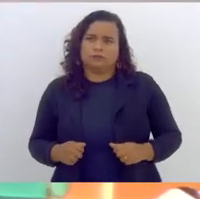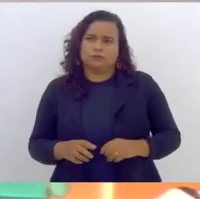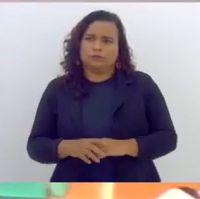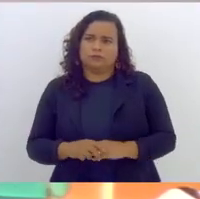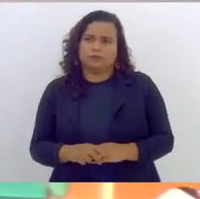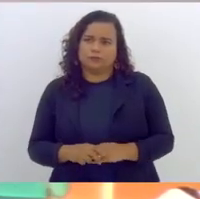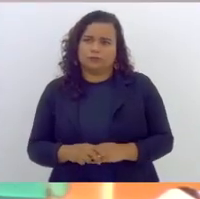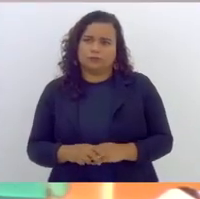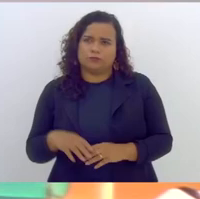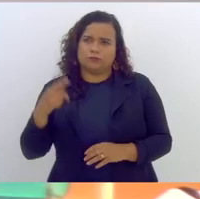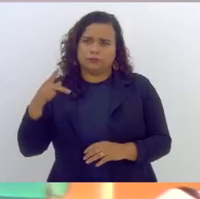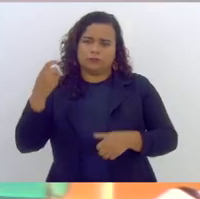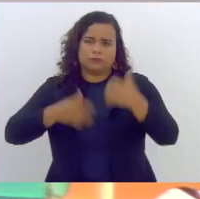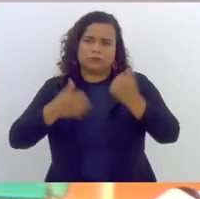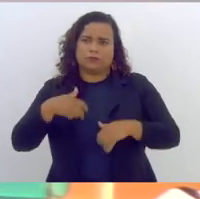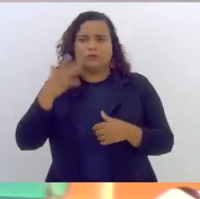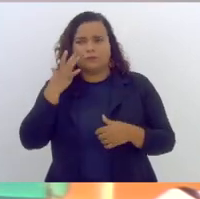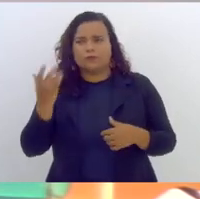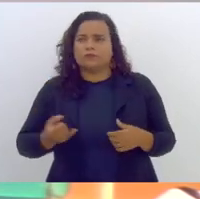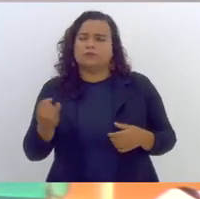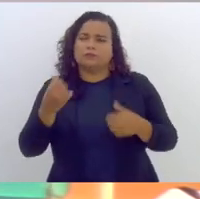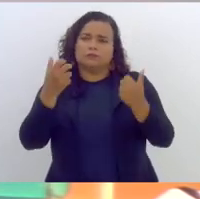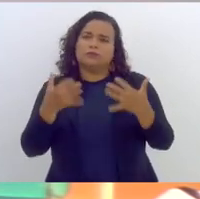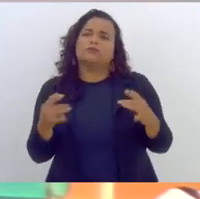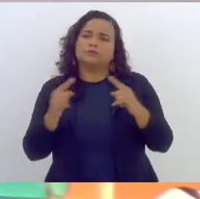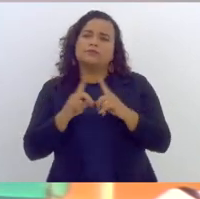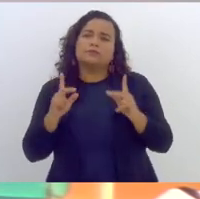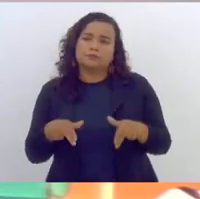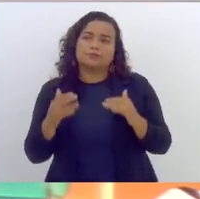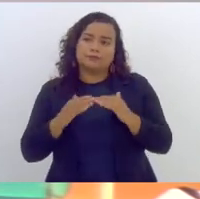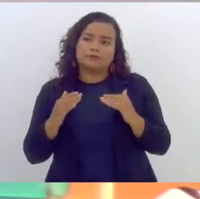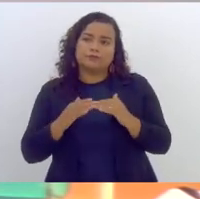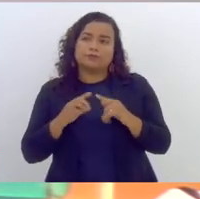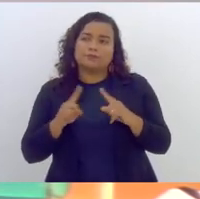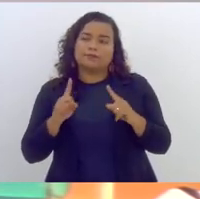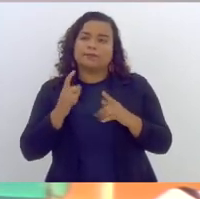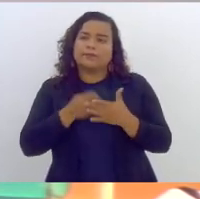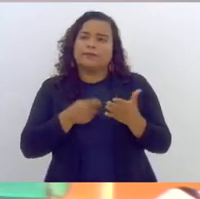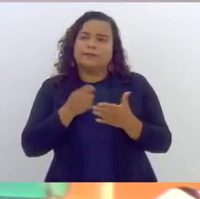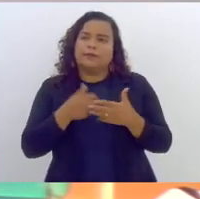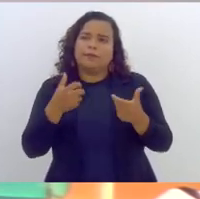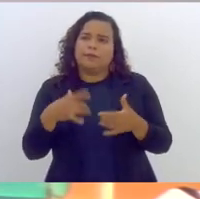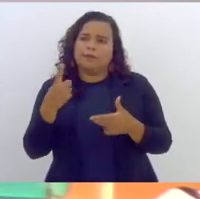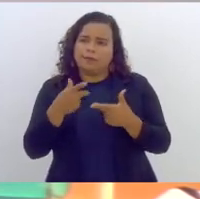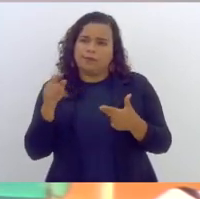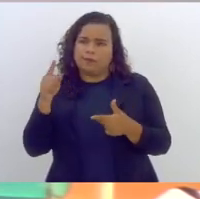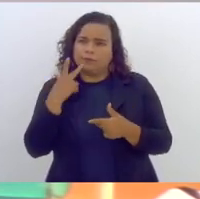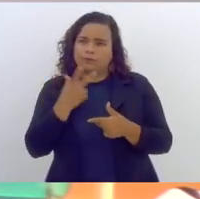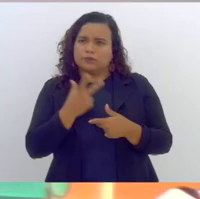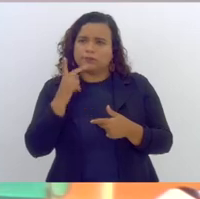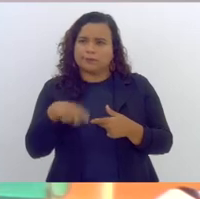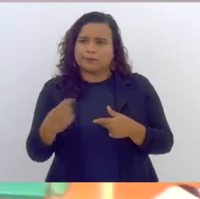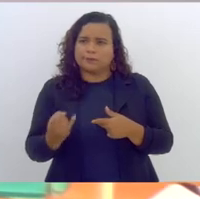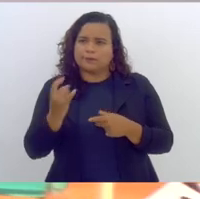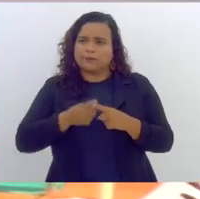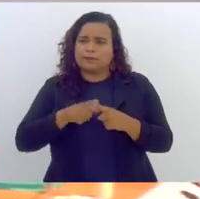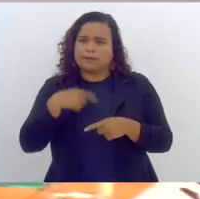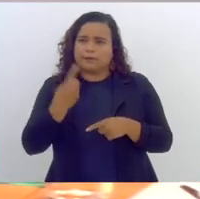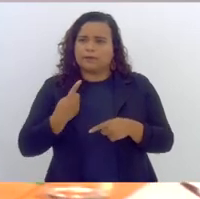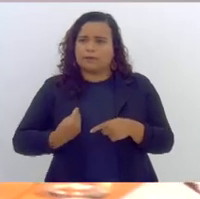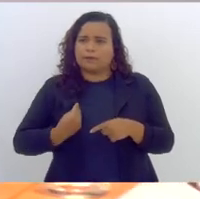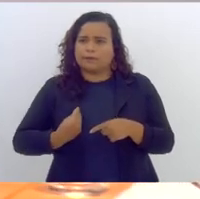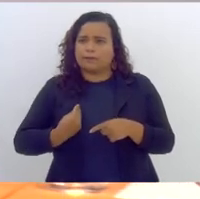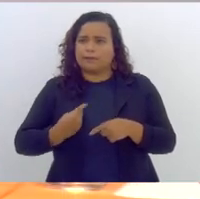eu considero muito sensatas nesse momento é só fazer um reforço já o que você falou que é muito importante até porque nós vivemos